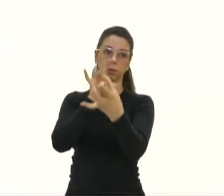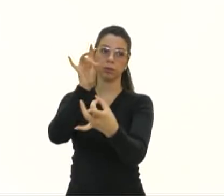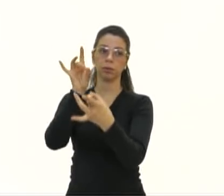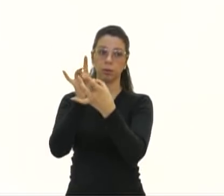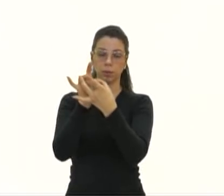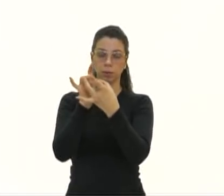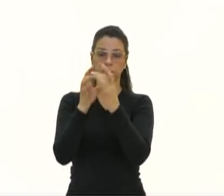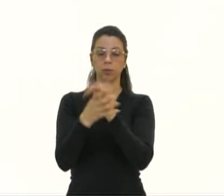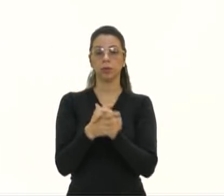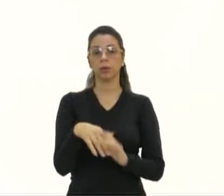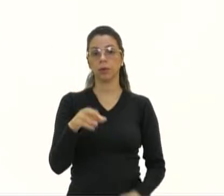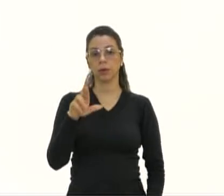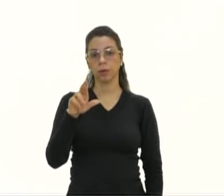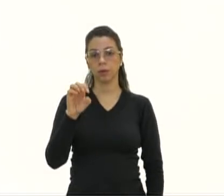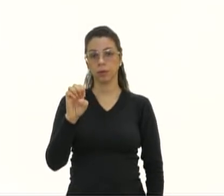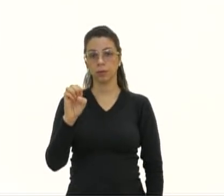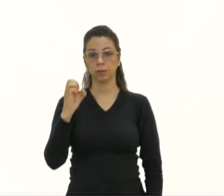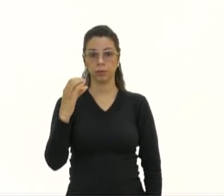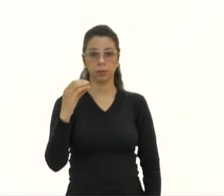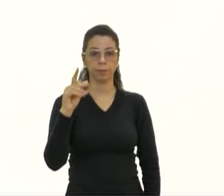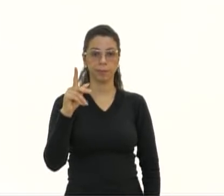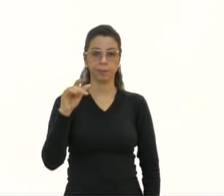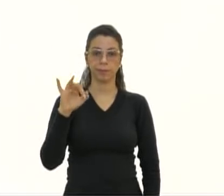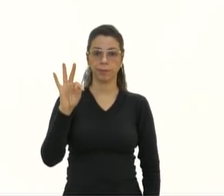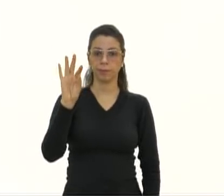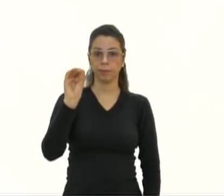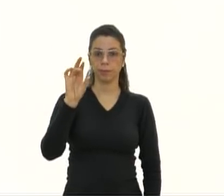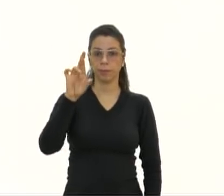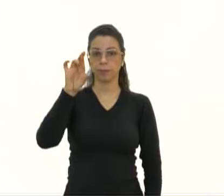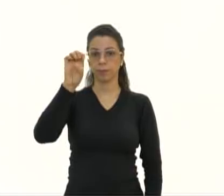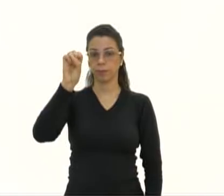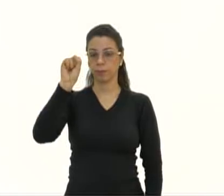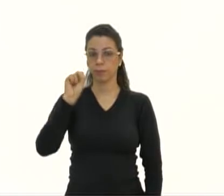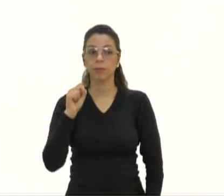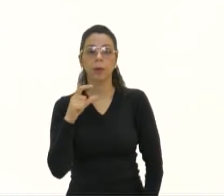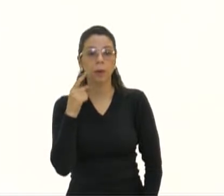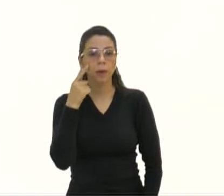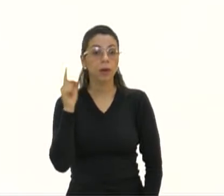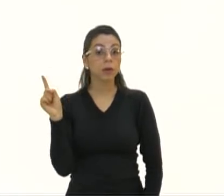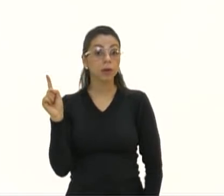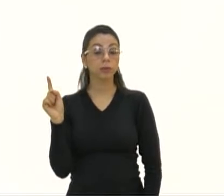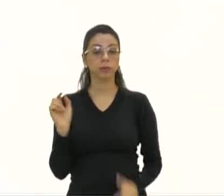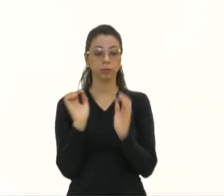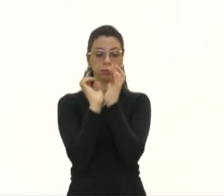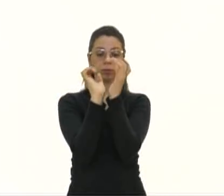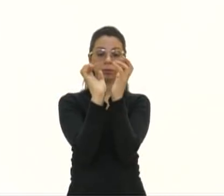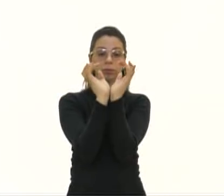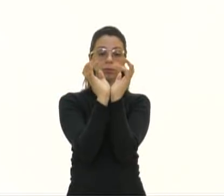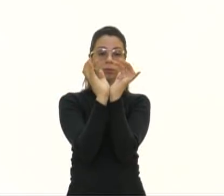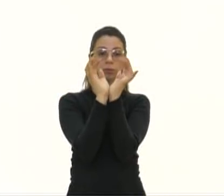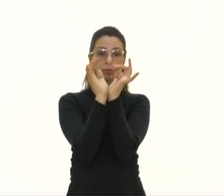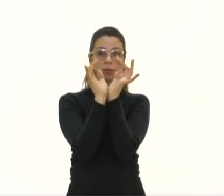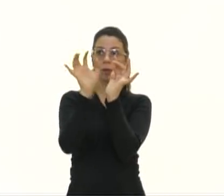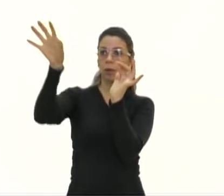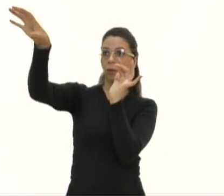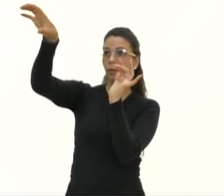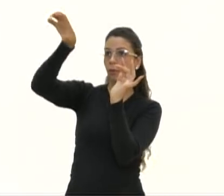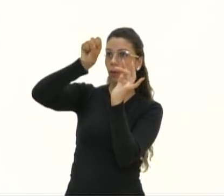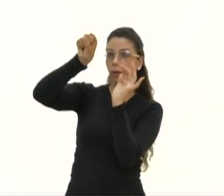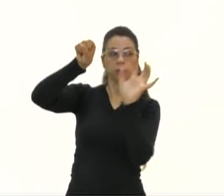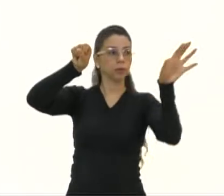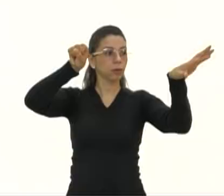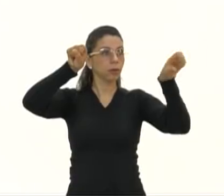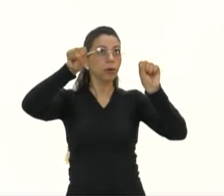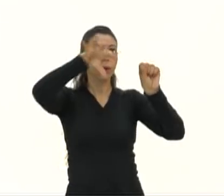são esses receptores, e vão conduzir, olha lá no centro, para o nosso sistema nervoso,